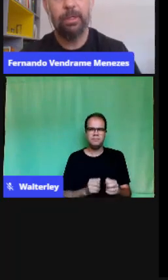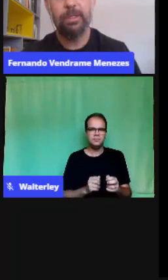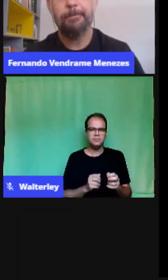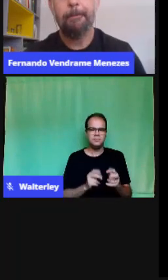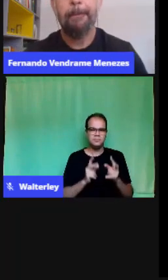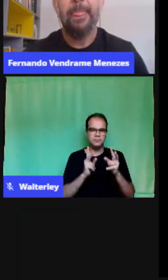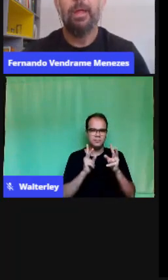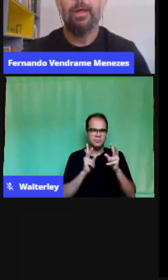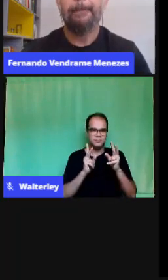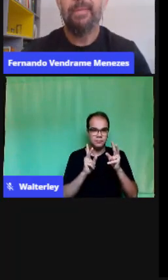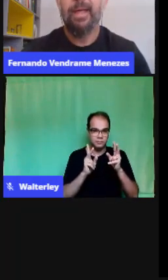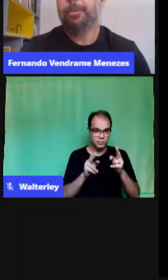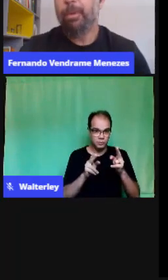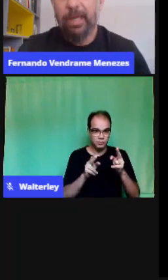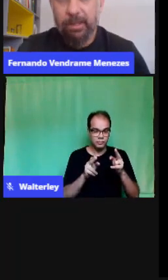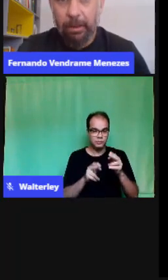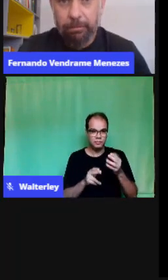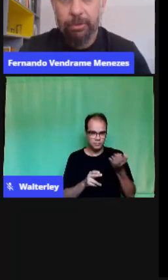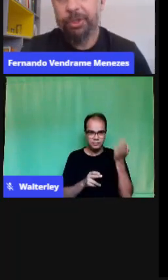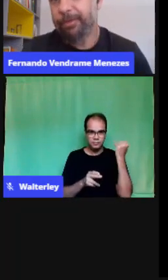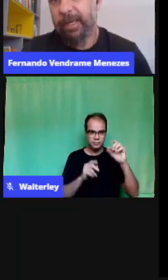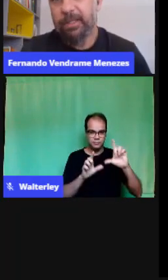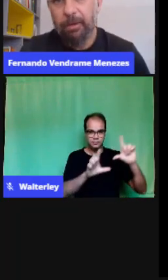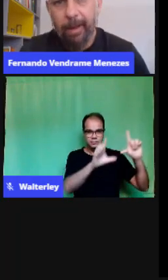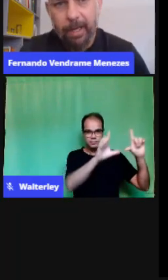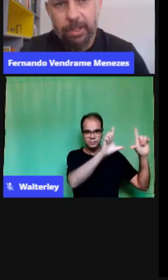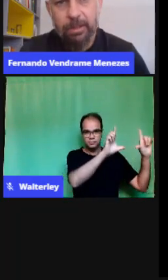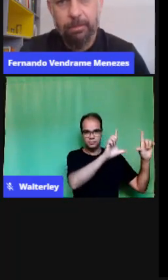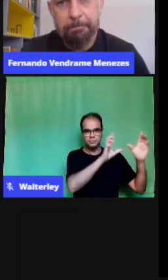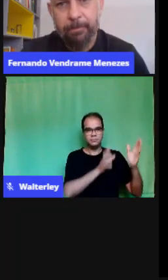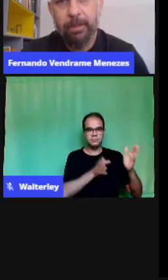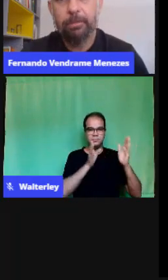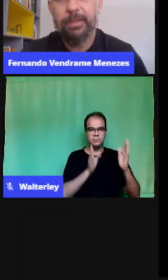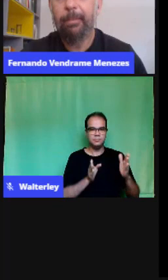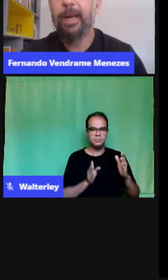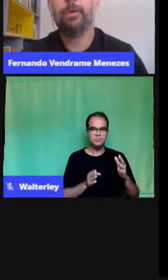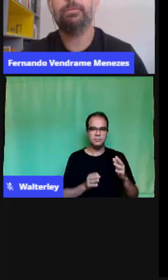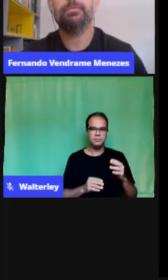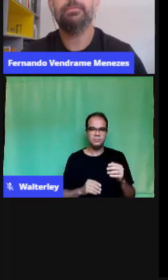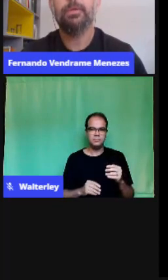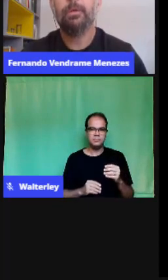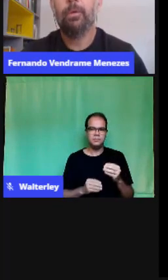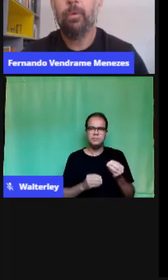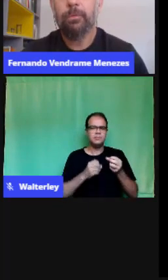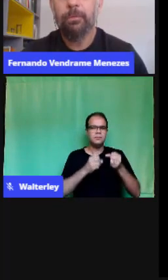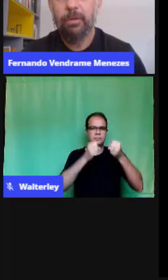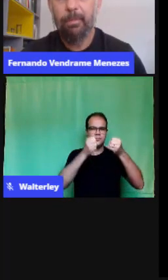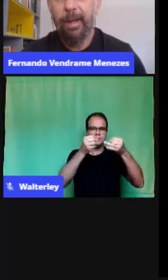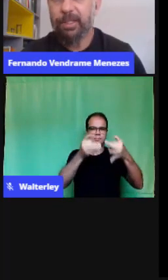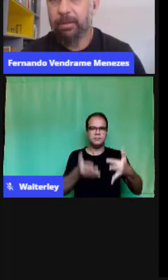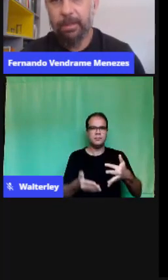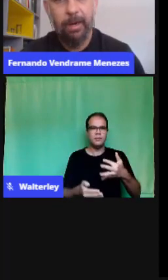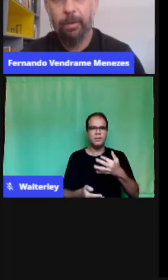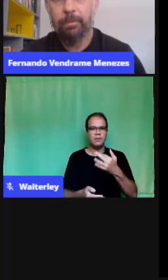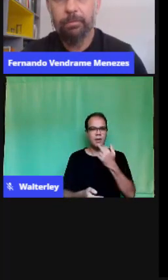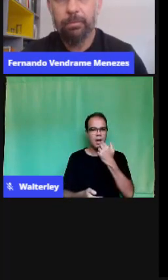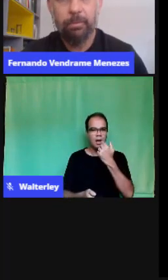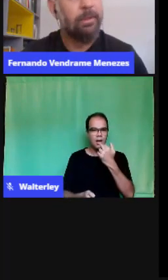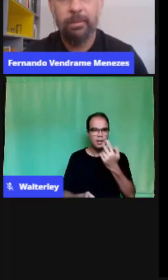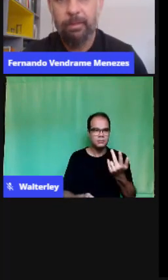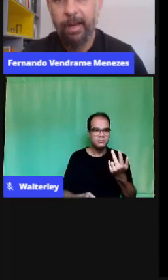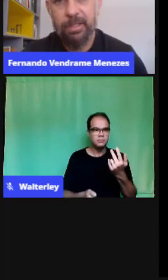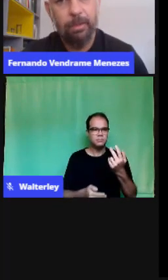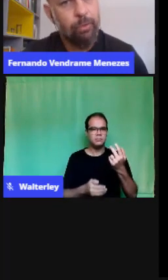aos anteriores, é a exploração de diferentes linguagens, né? Então, trabalhar com imagem, trabalhar